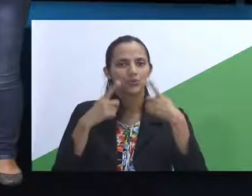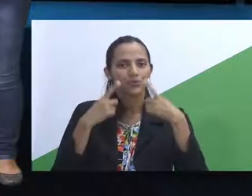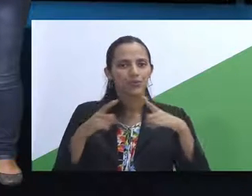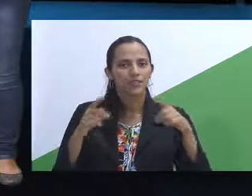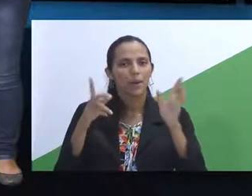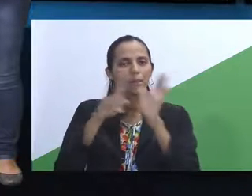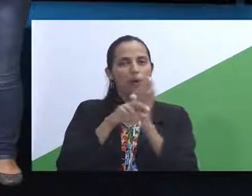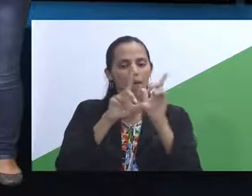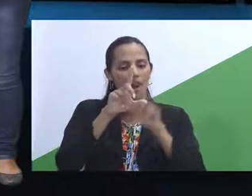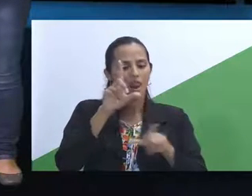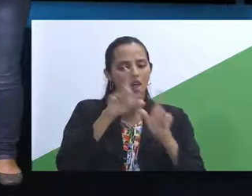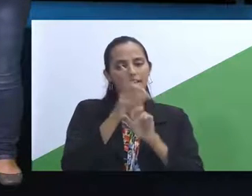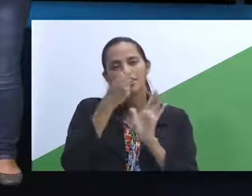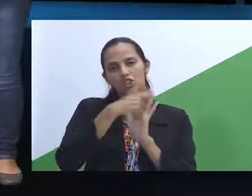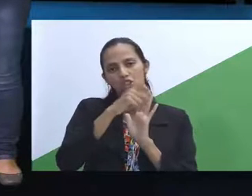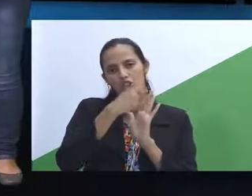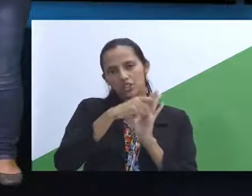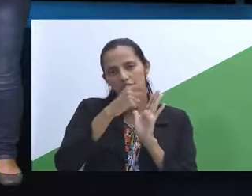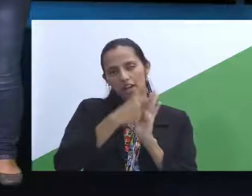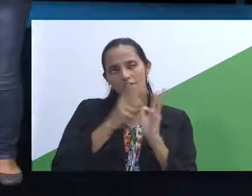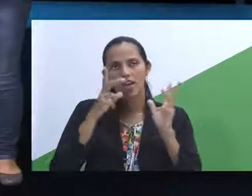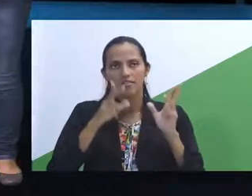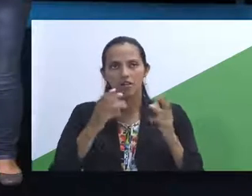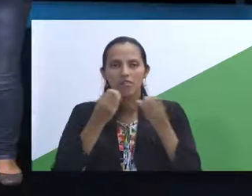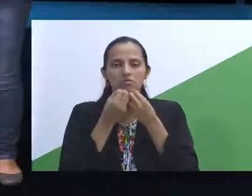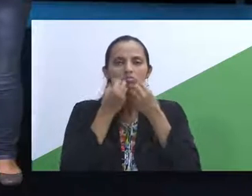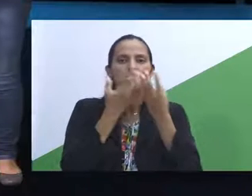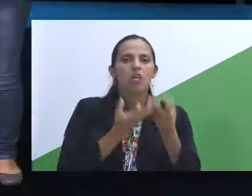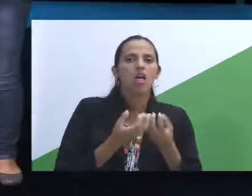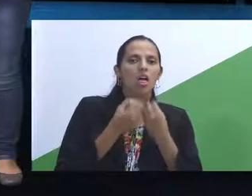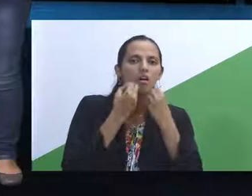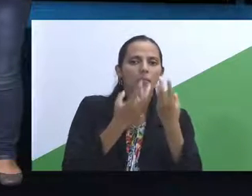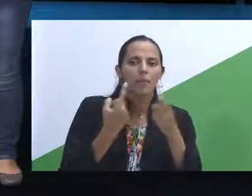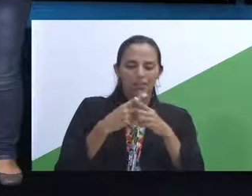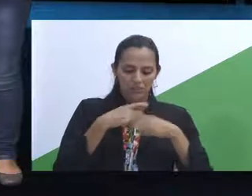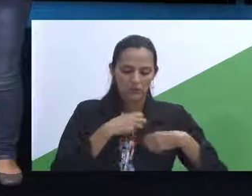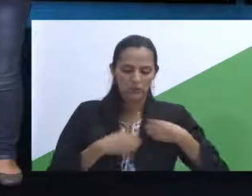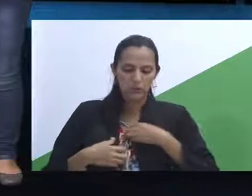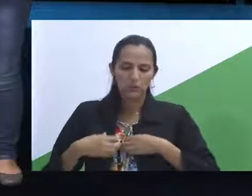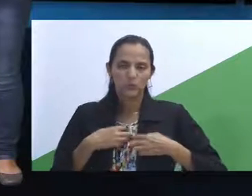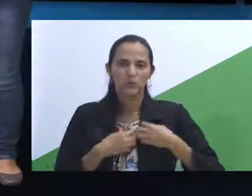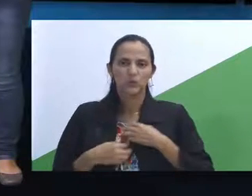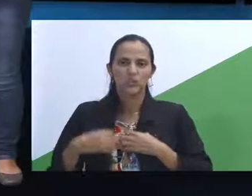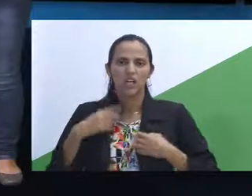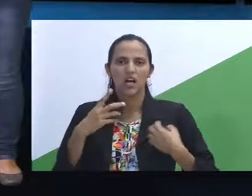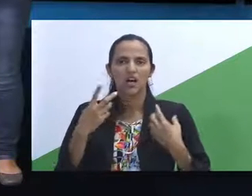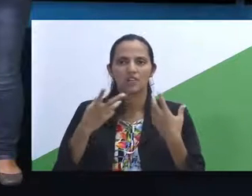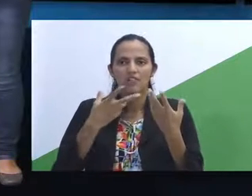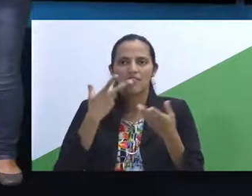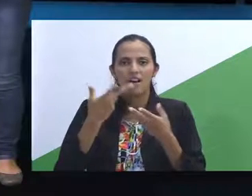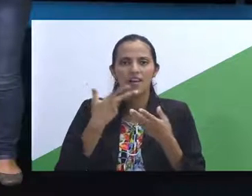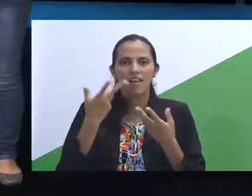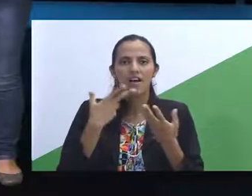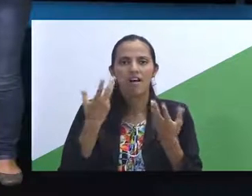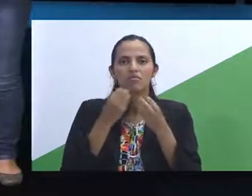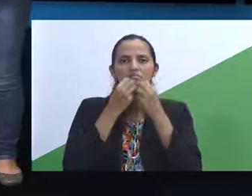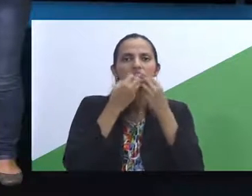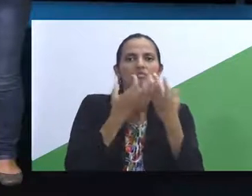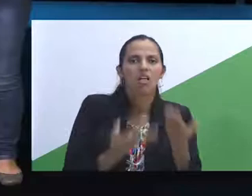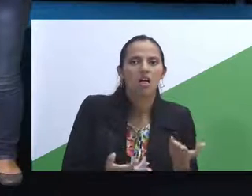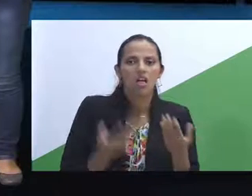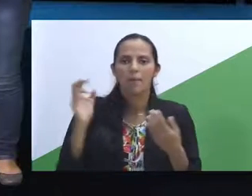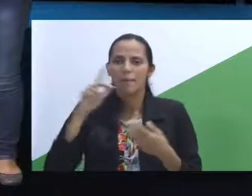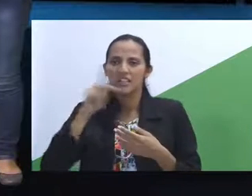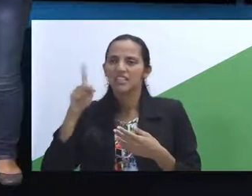aí, né? Desse governante, né? Então, aqui, é o retrato do velho. É uma música, né? Como eu falei para vocês, que lá,